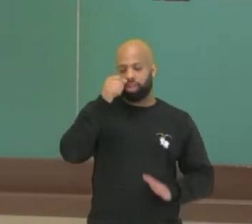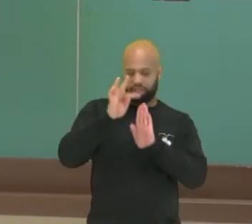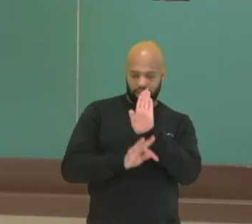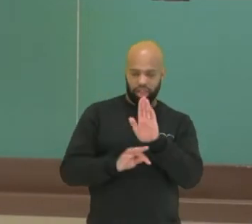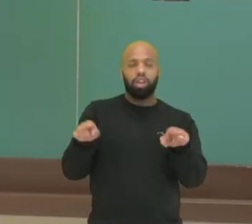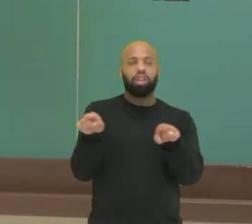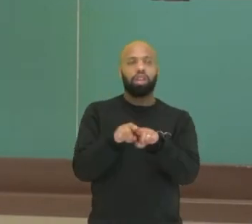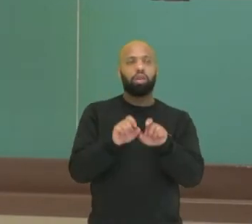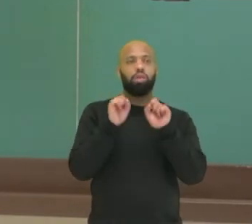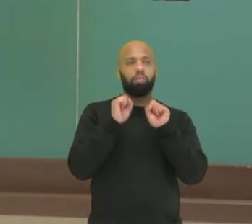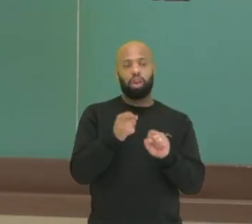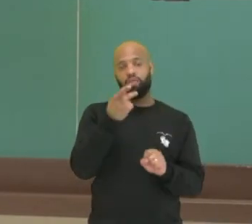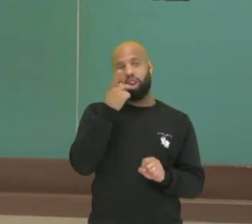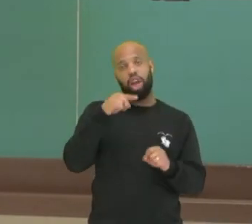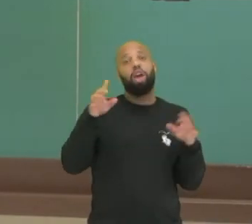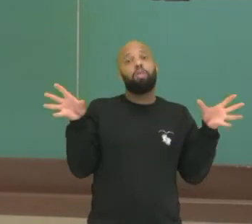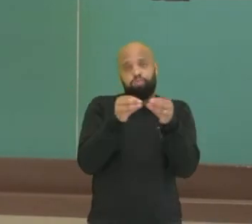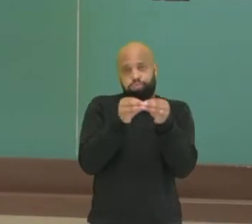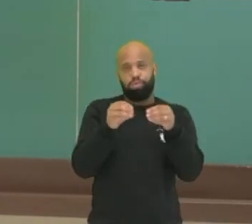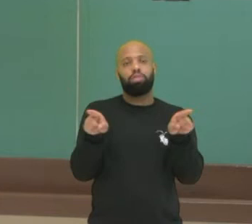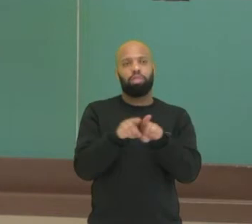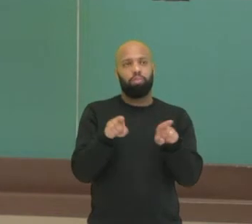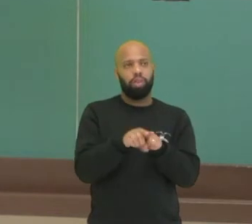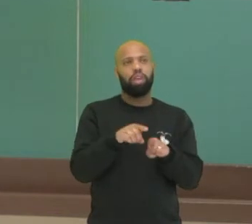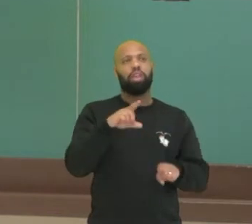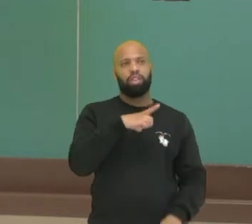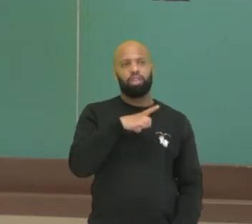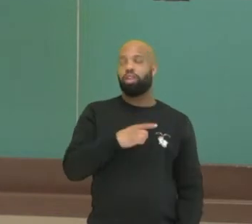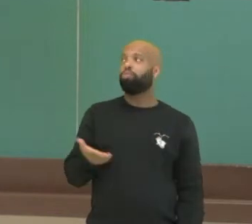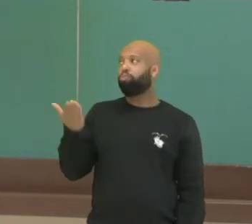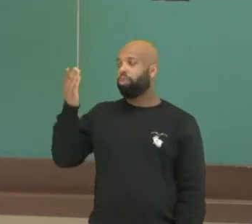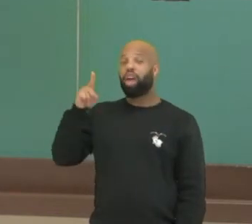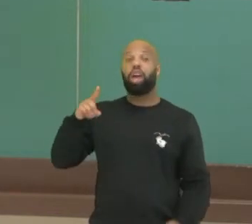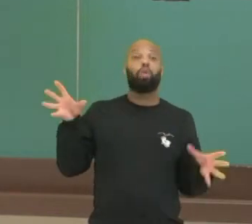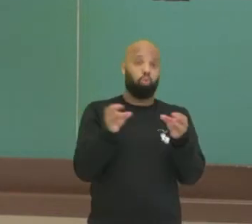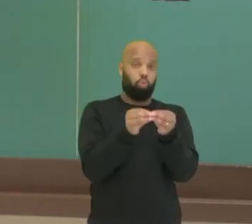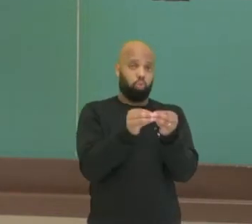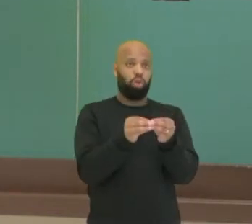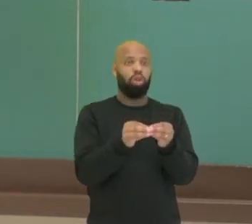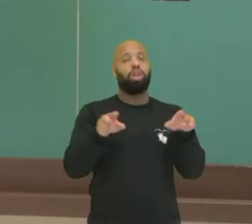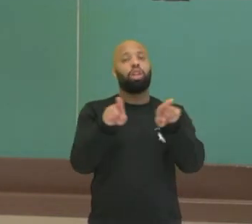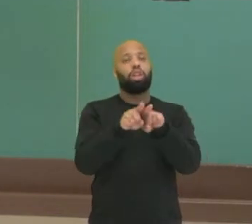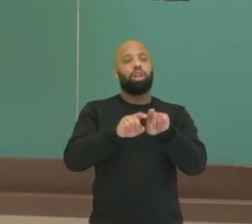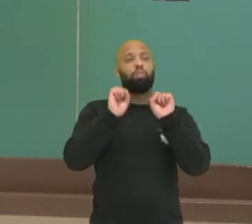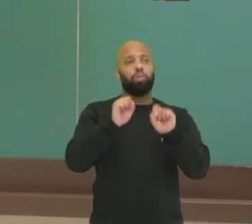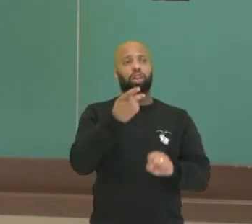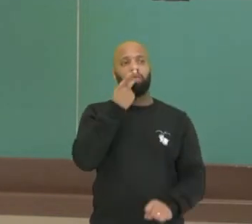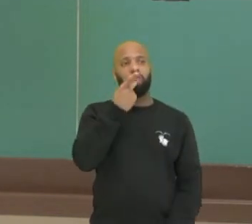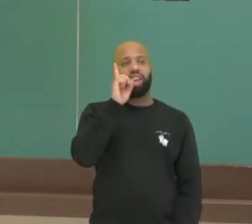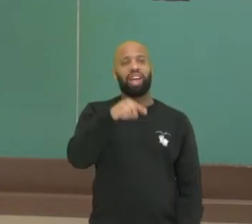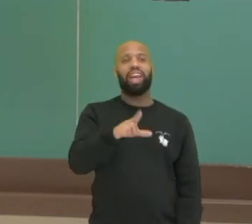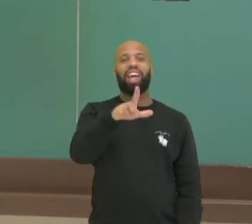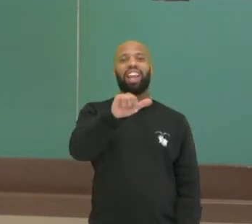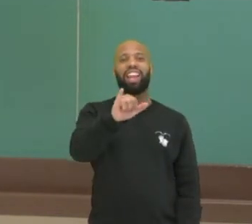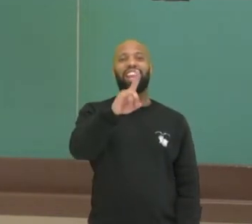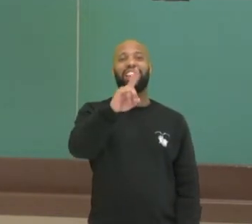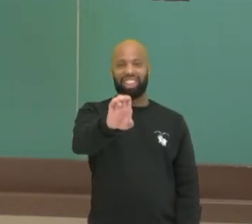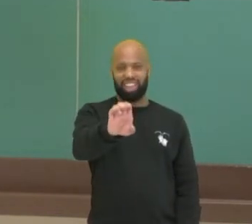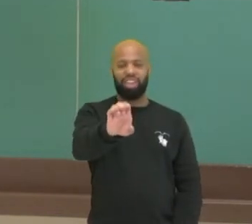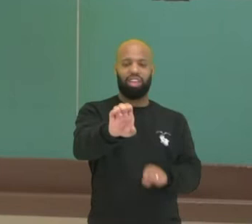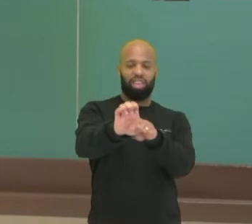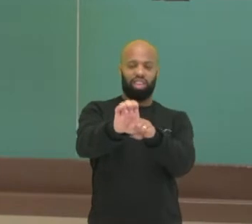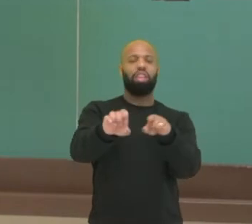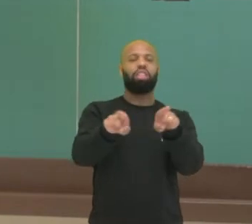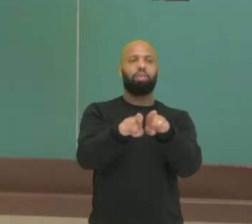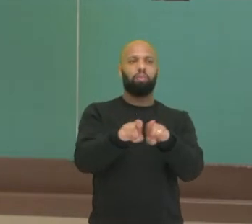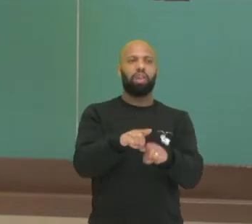pode ser chamado de resumo, né? Nós temos uma síntese aqui do corpo do texto. Também pode ser chamado de lead, com L-I-D-E,